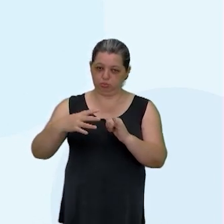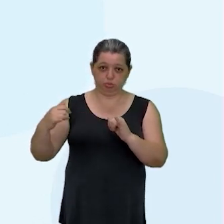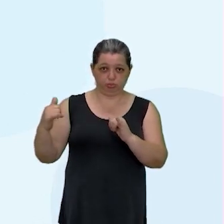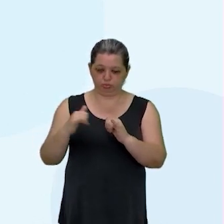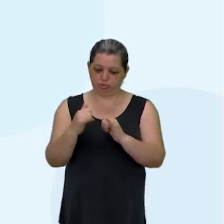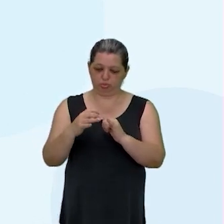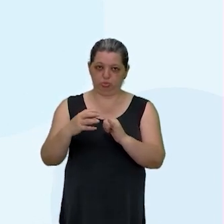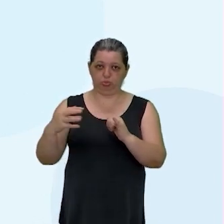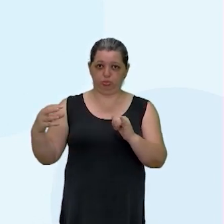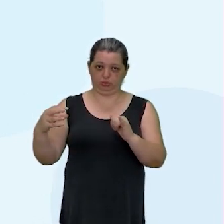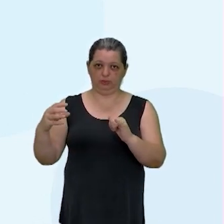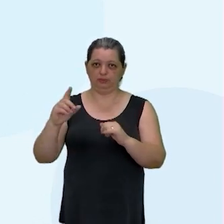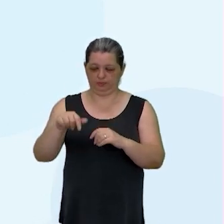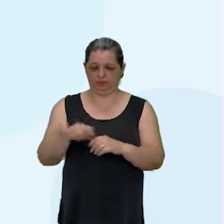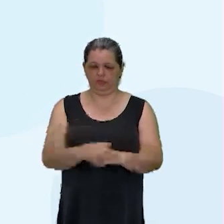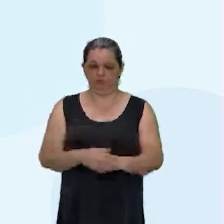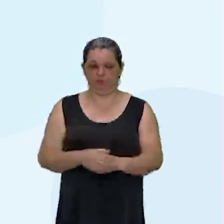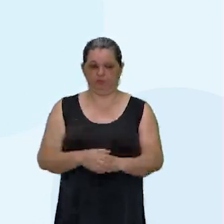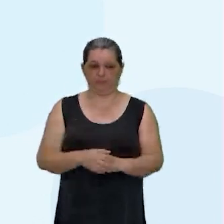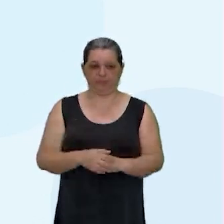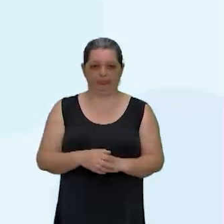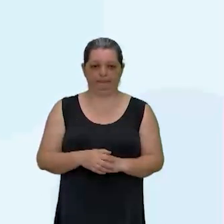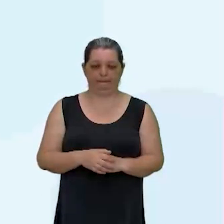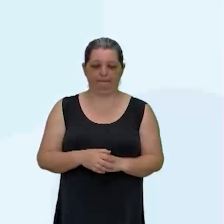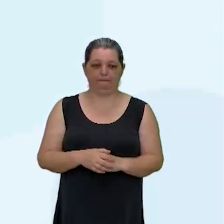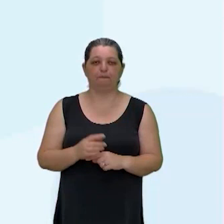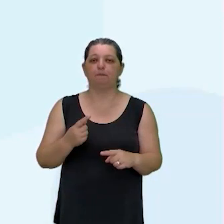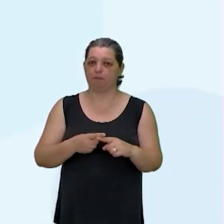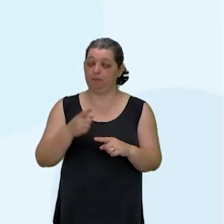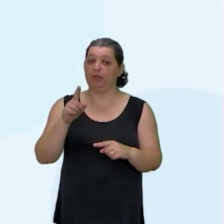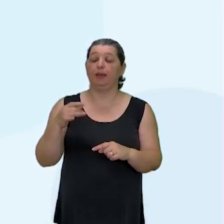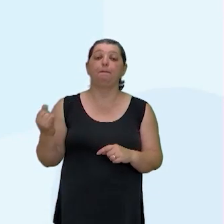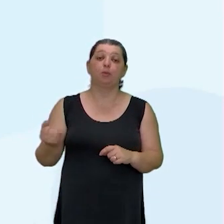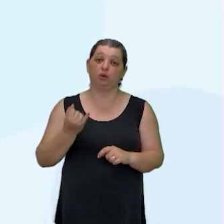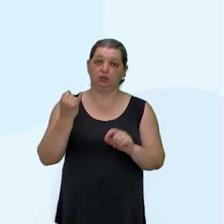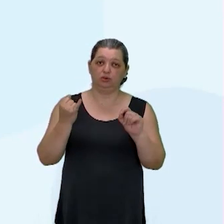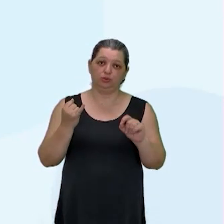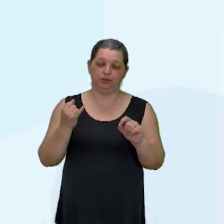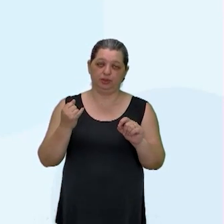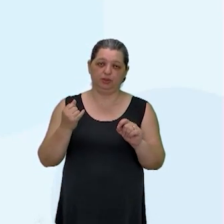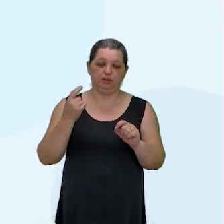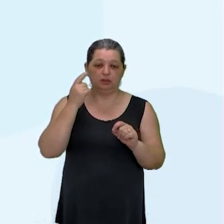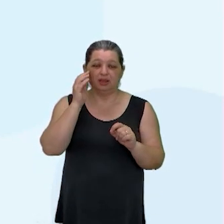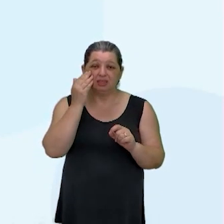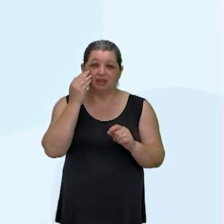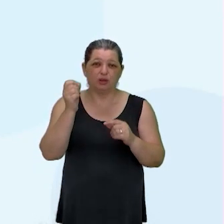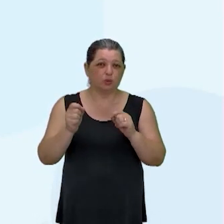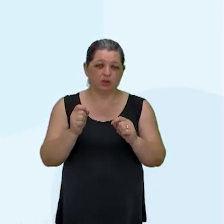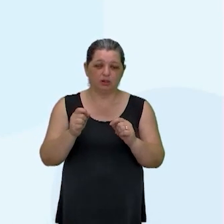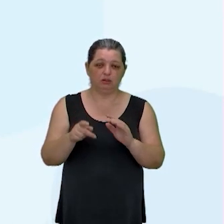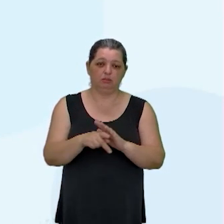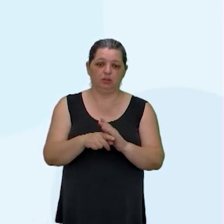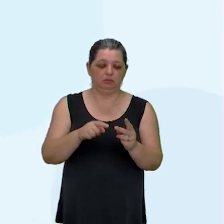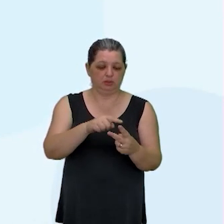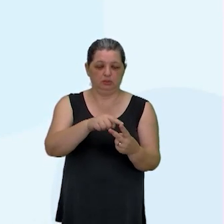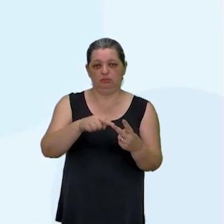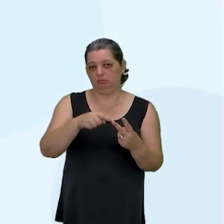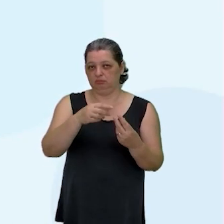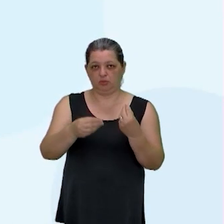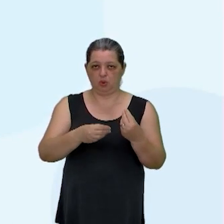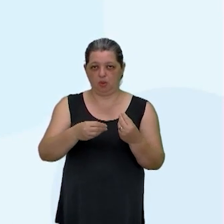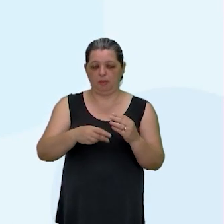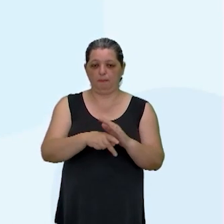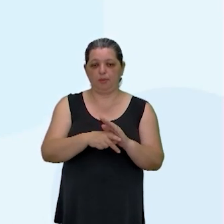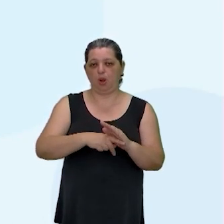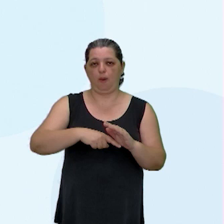ou é onda mecânica ou eletromagnética tá importante também diferenciar a natureza das